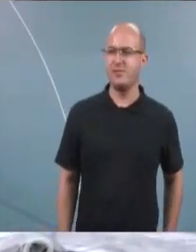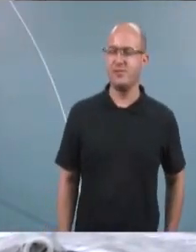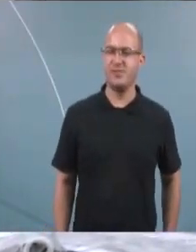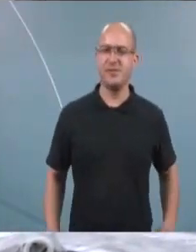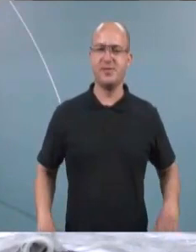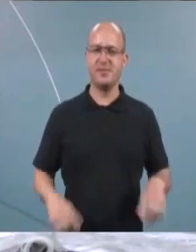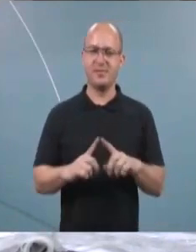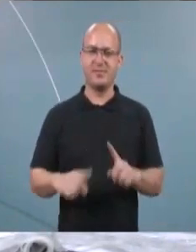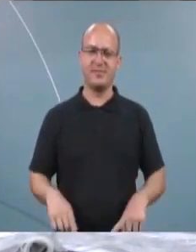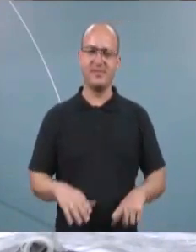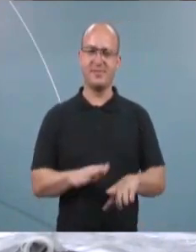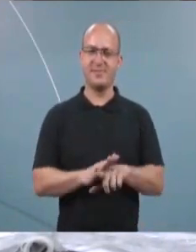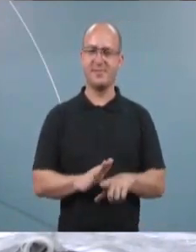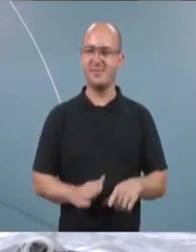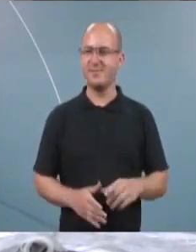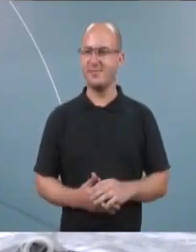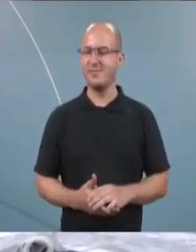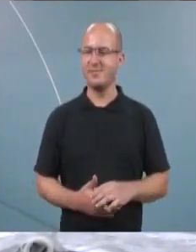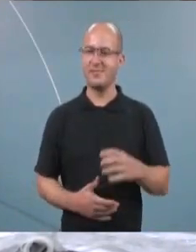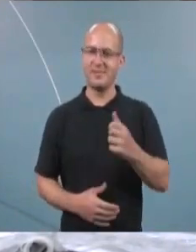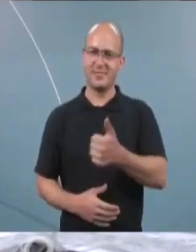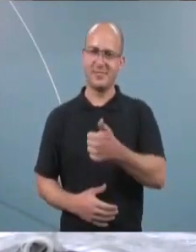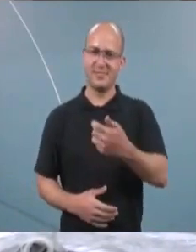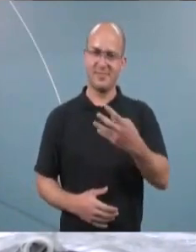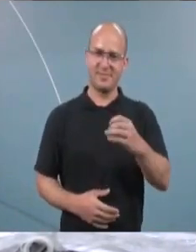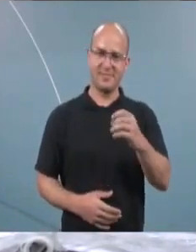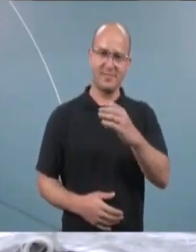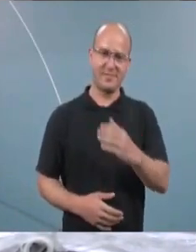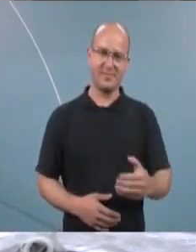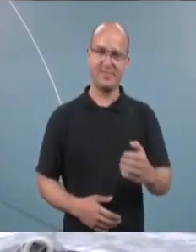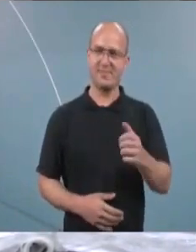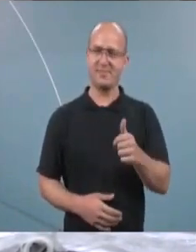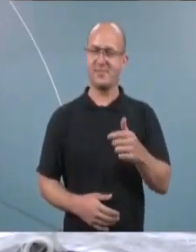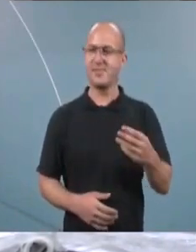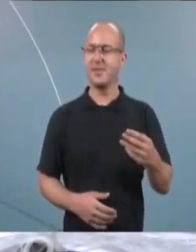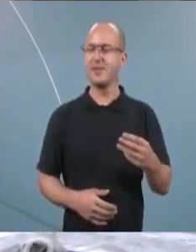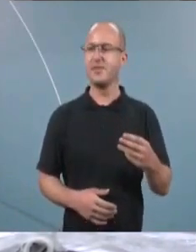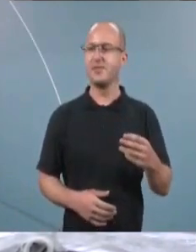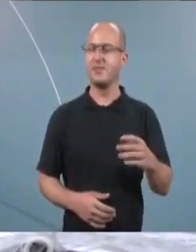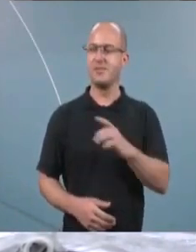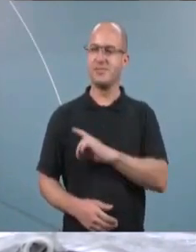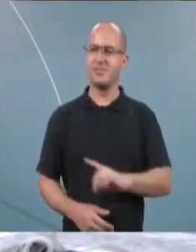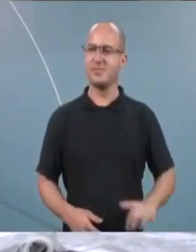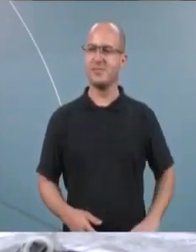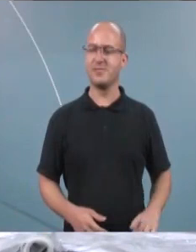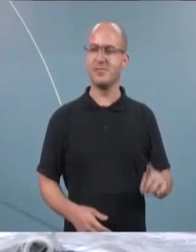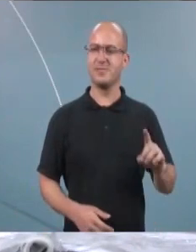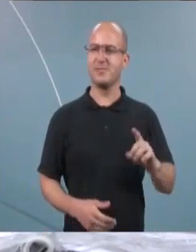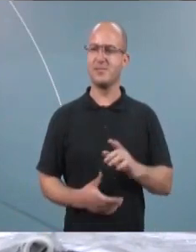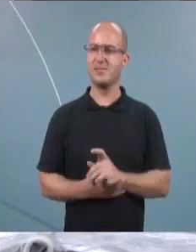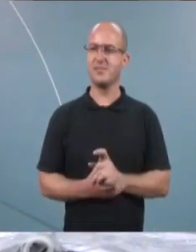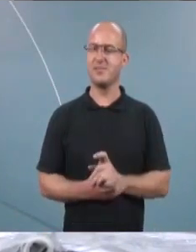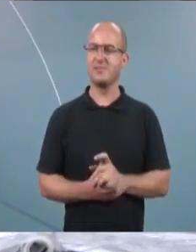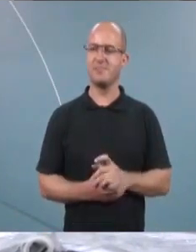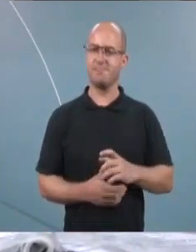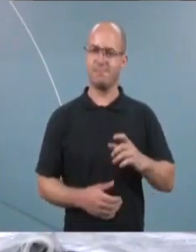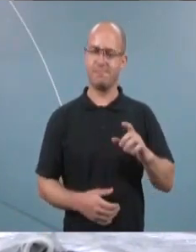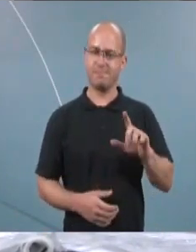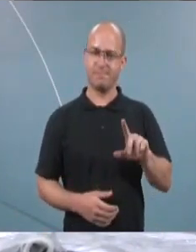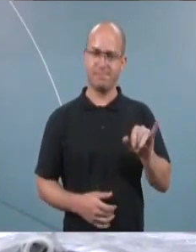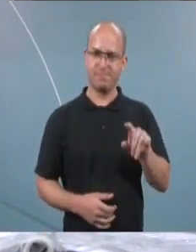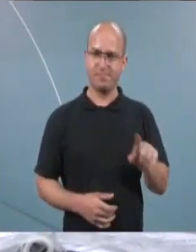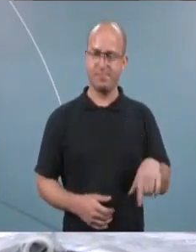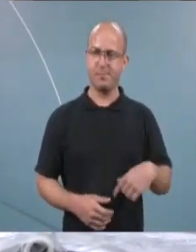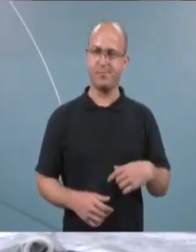projeto de lei número 140/2003 do deputado luí Eduardo dispõe sobre a criação